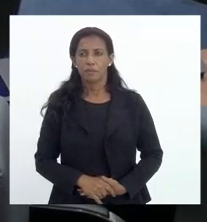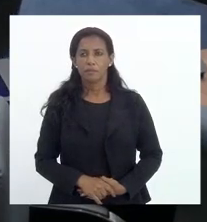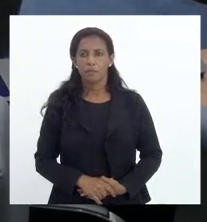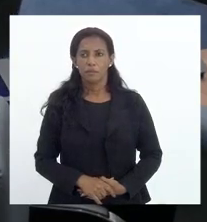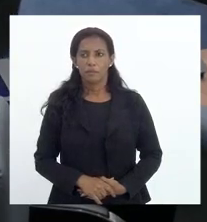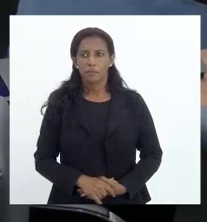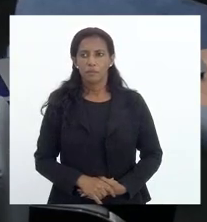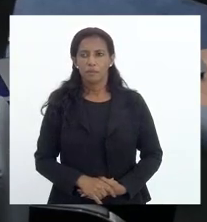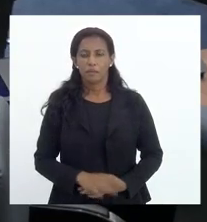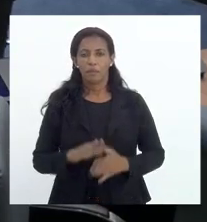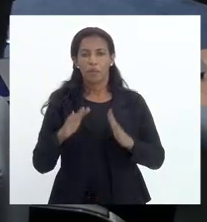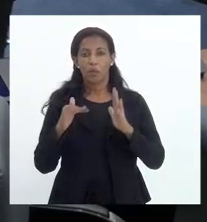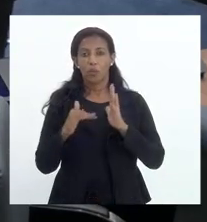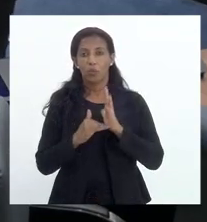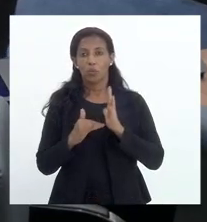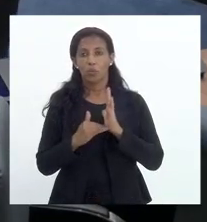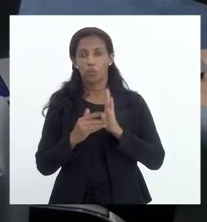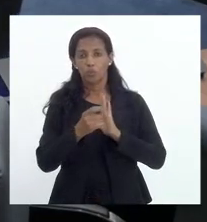o último...